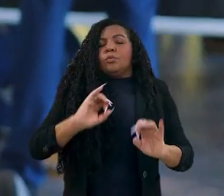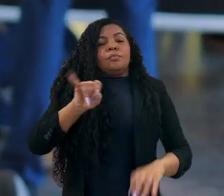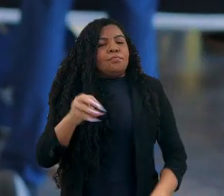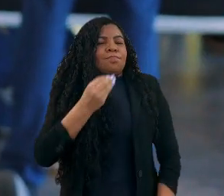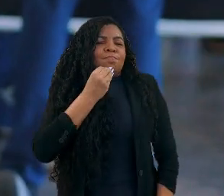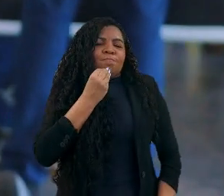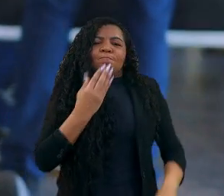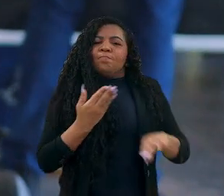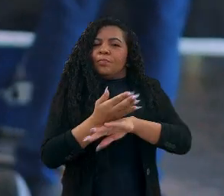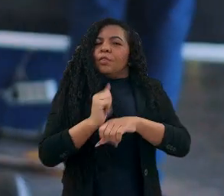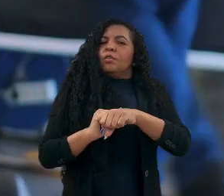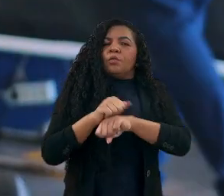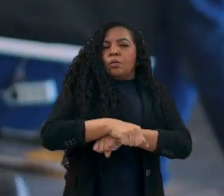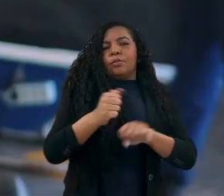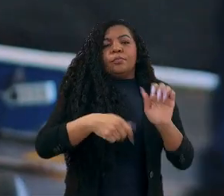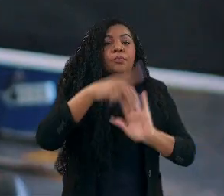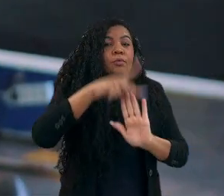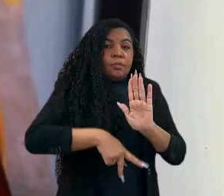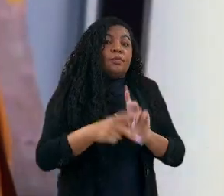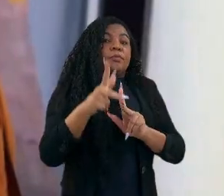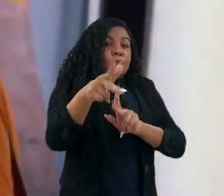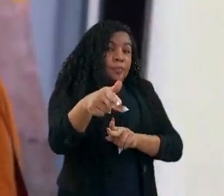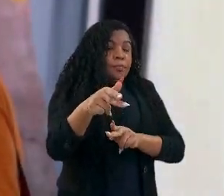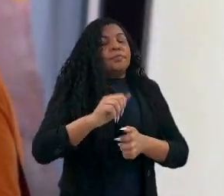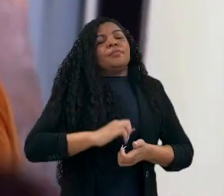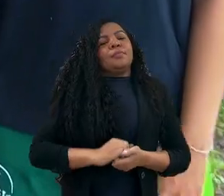essa chance de vir numa faculdade, de ver os projetos assim.